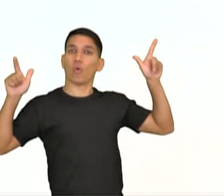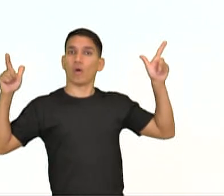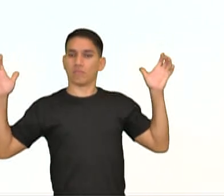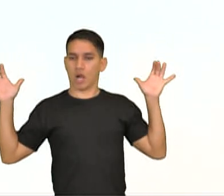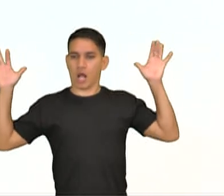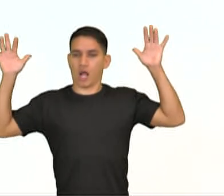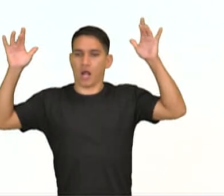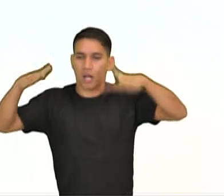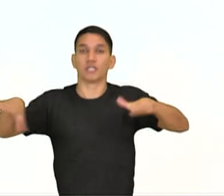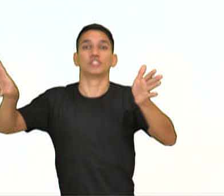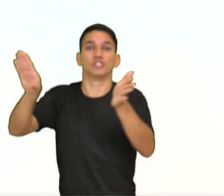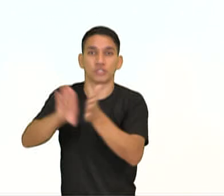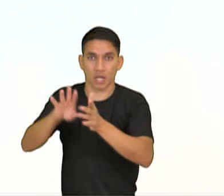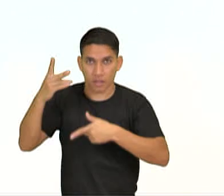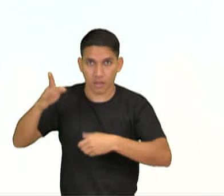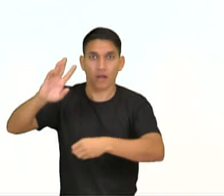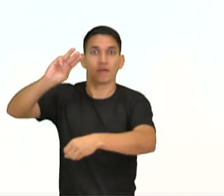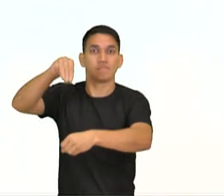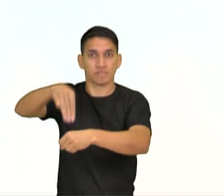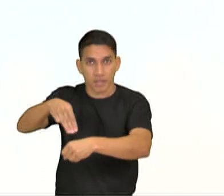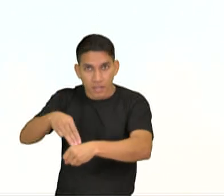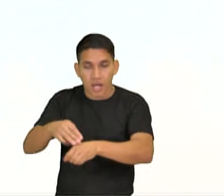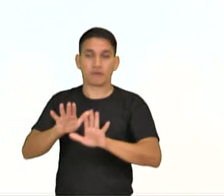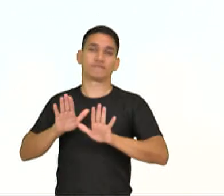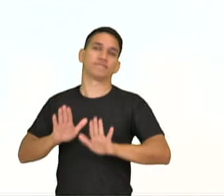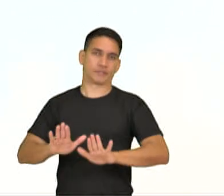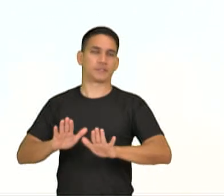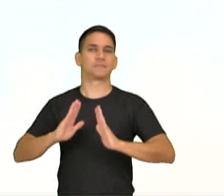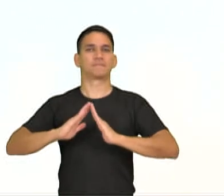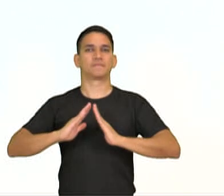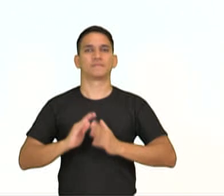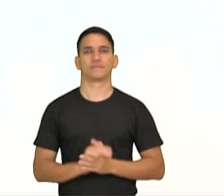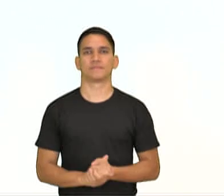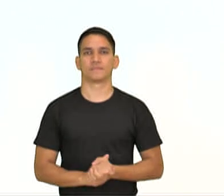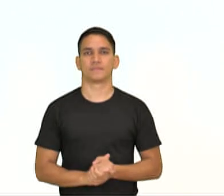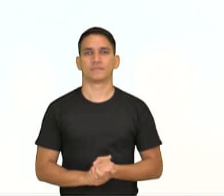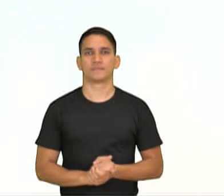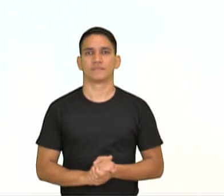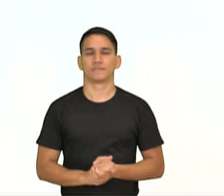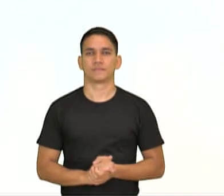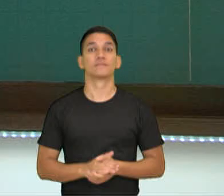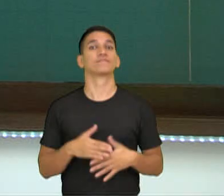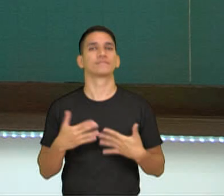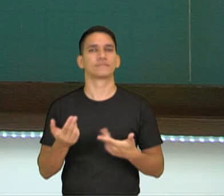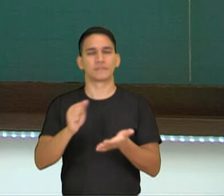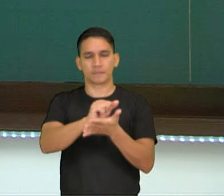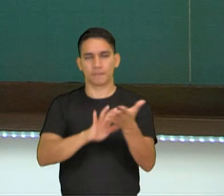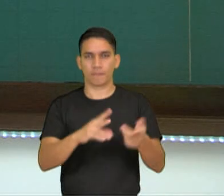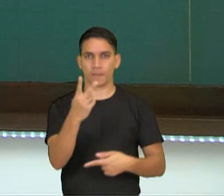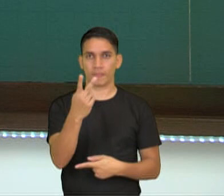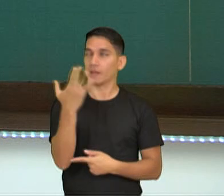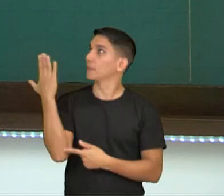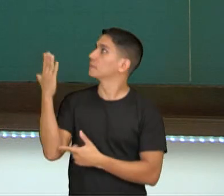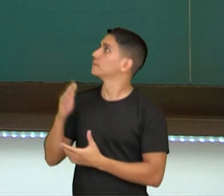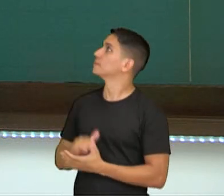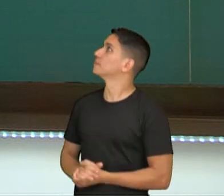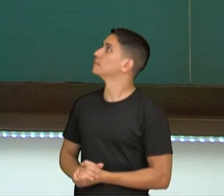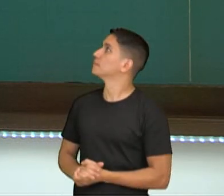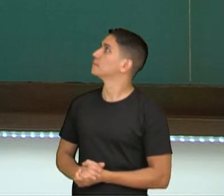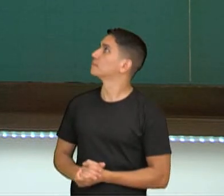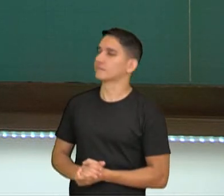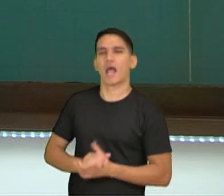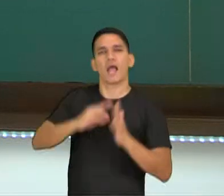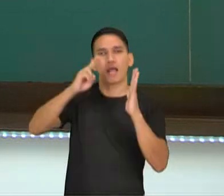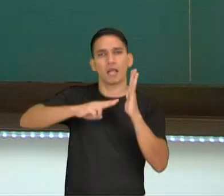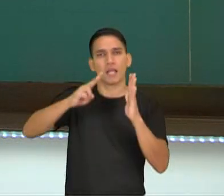para trabalhar e acabam ficando para morar ali na cidade de Maringá. Vamos para a segunda atividade agora? Então, vamos